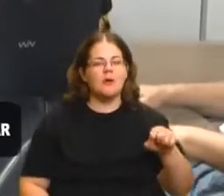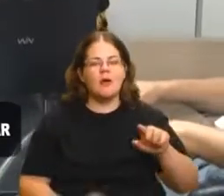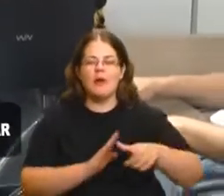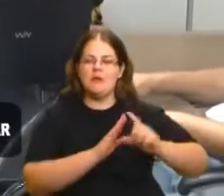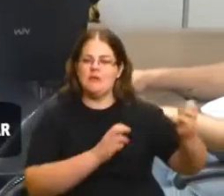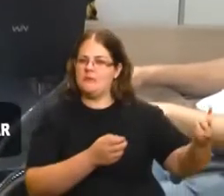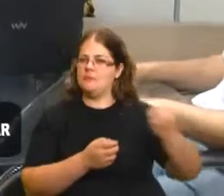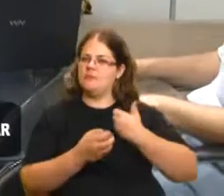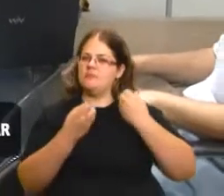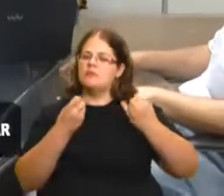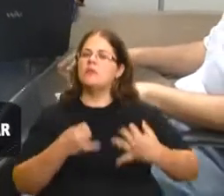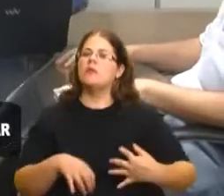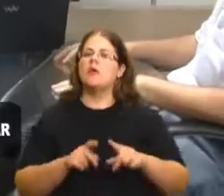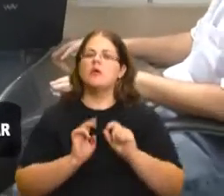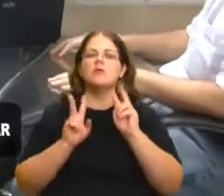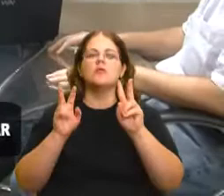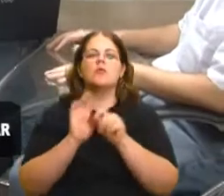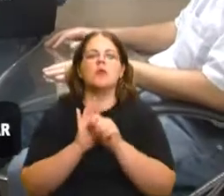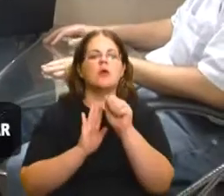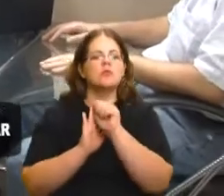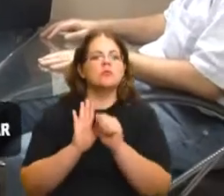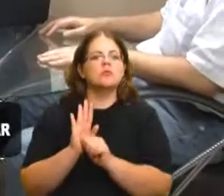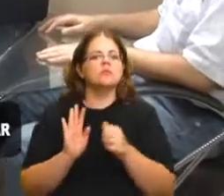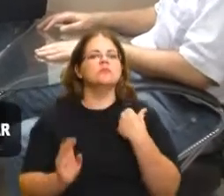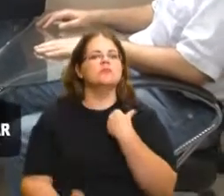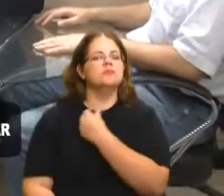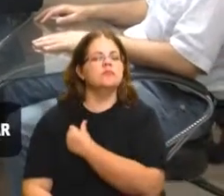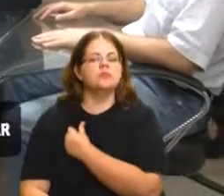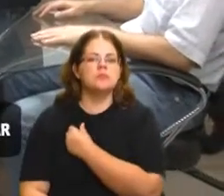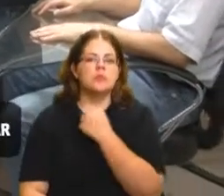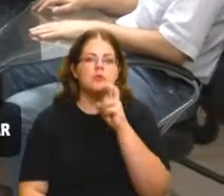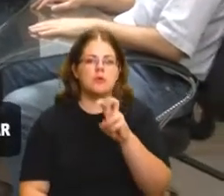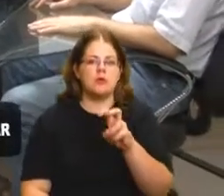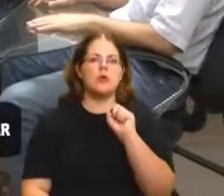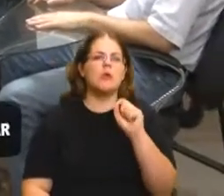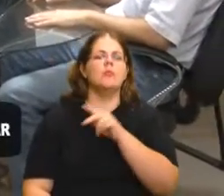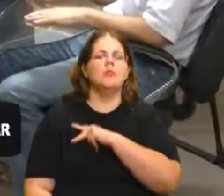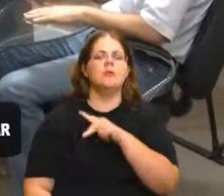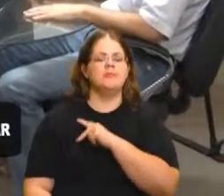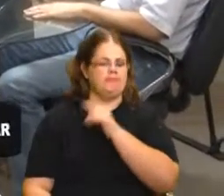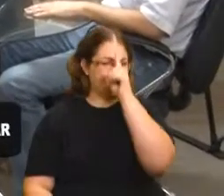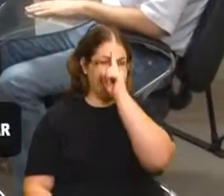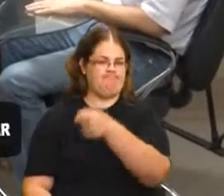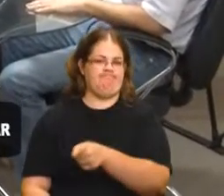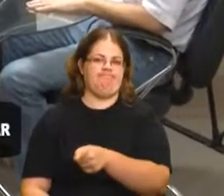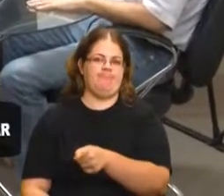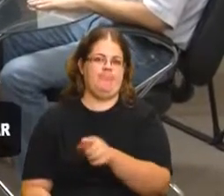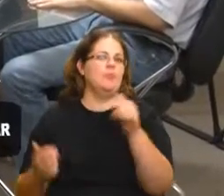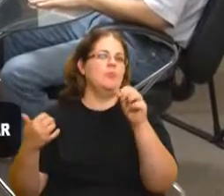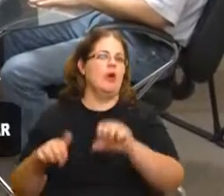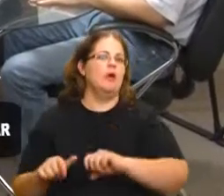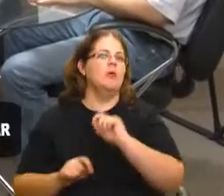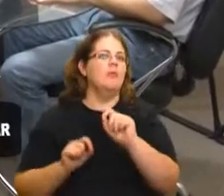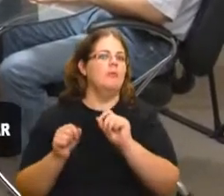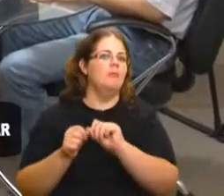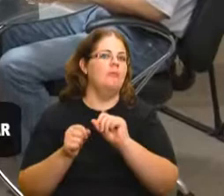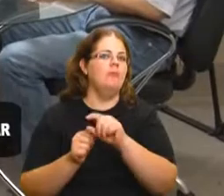fiz uma provocação, quem foi o presidente mais linha dura, e o Vamos soprou no intervalo, tem relação,